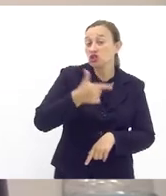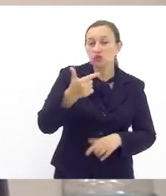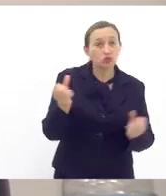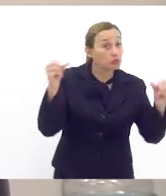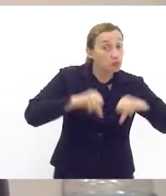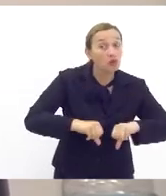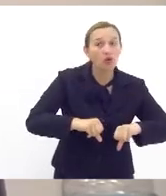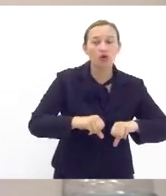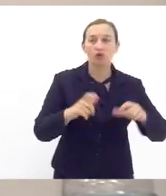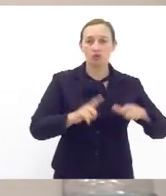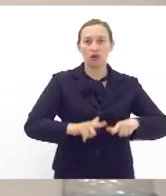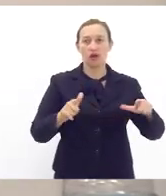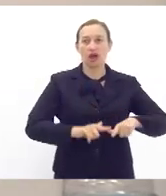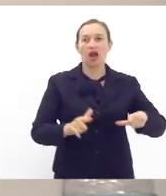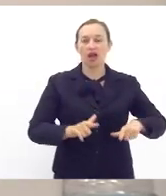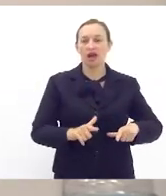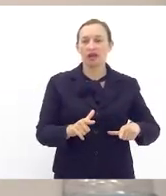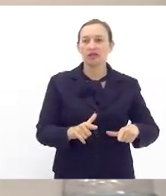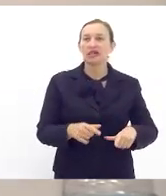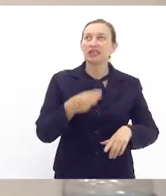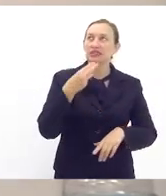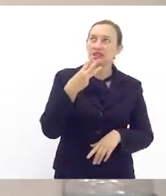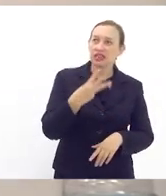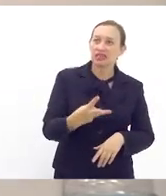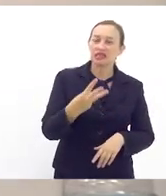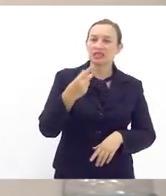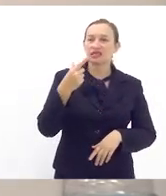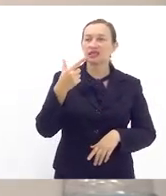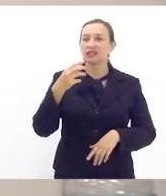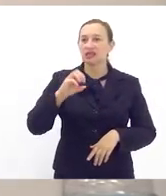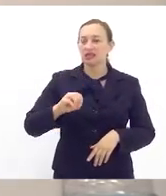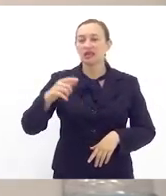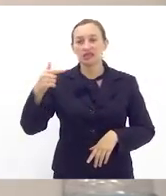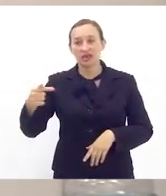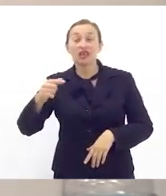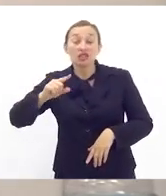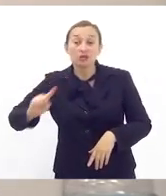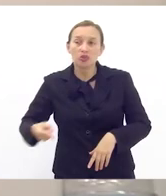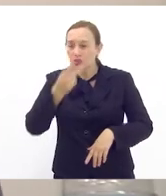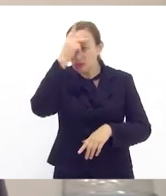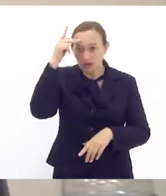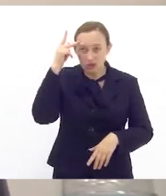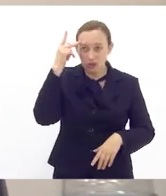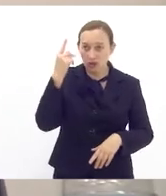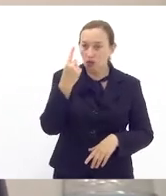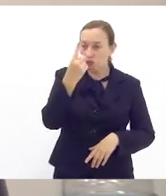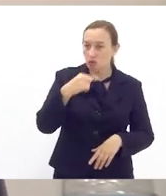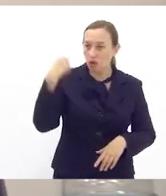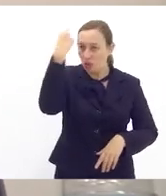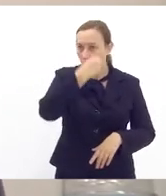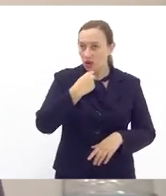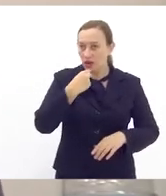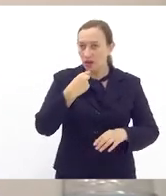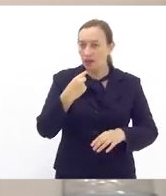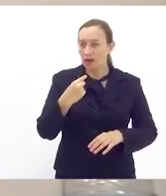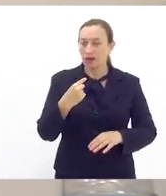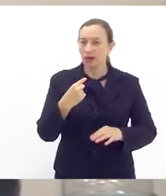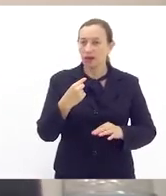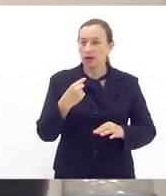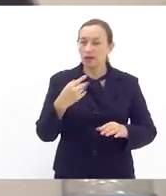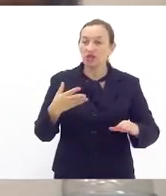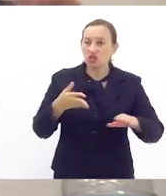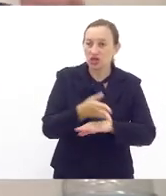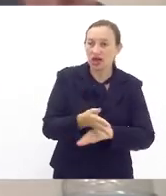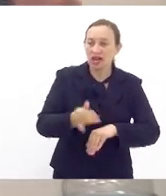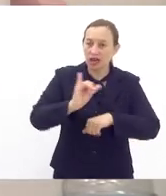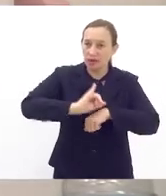patamar minha cidade tem 307 mil habitantes é uma cidade que está uma hora da capital é uma cidade